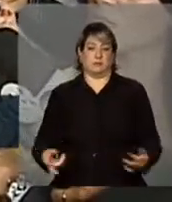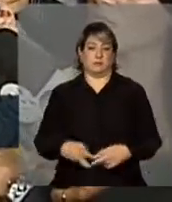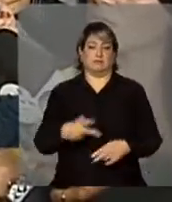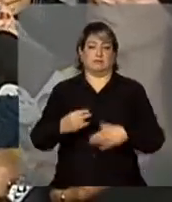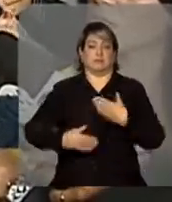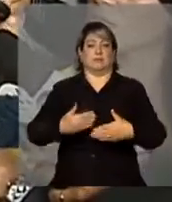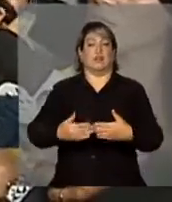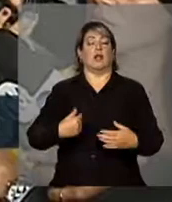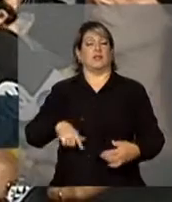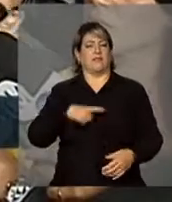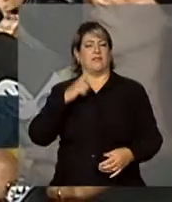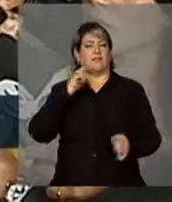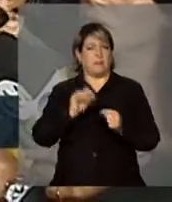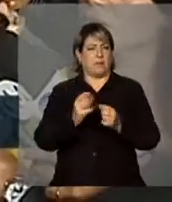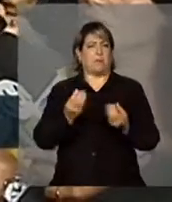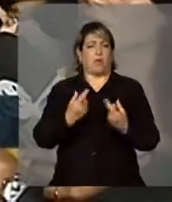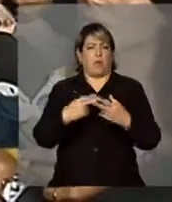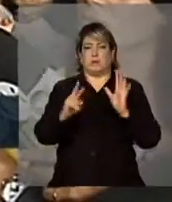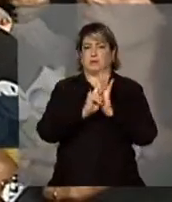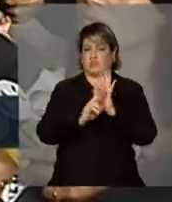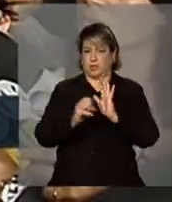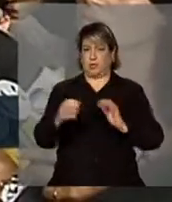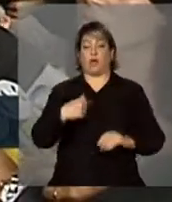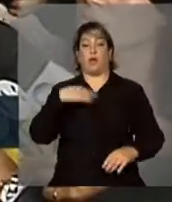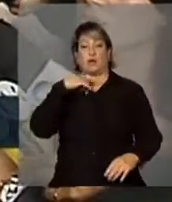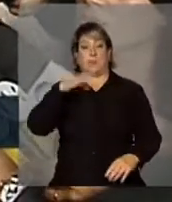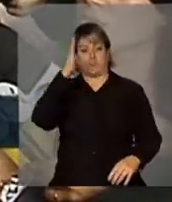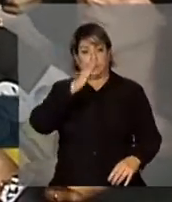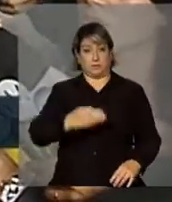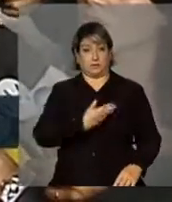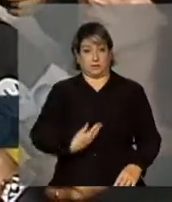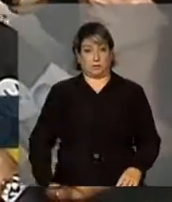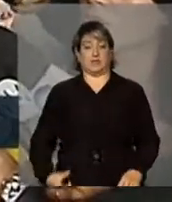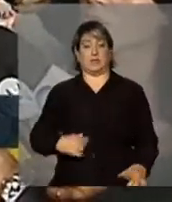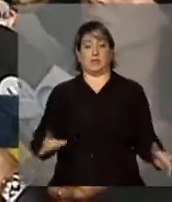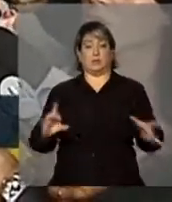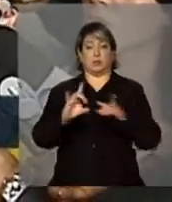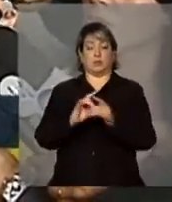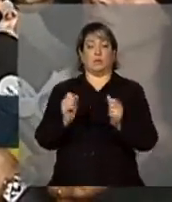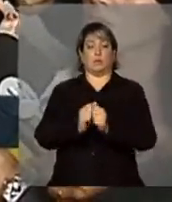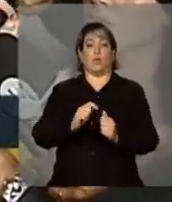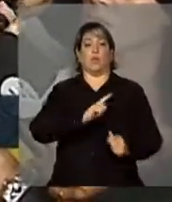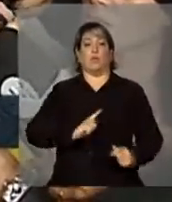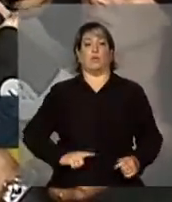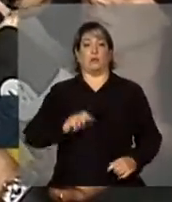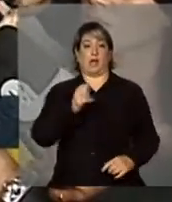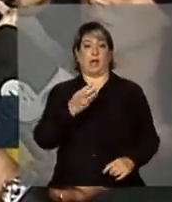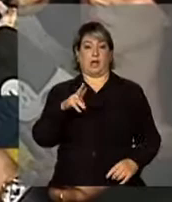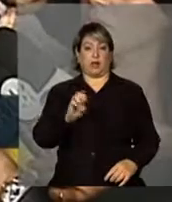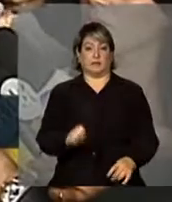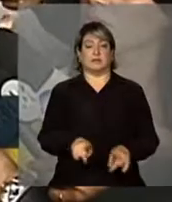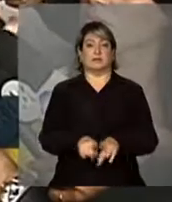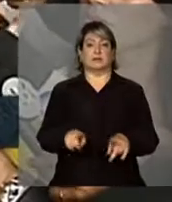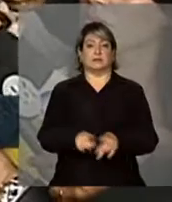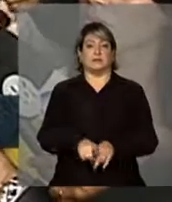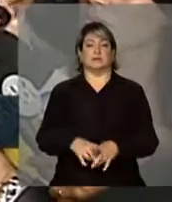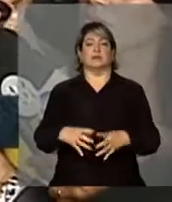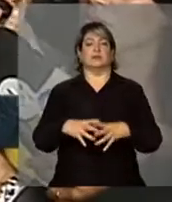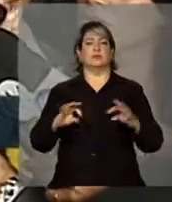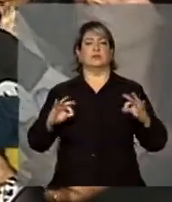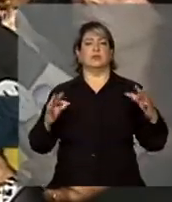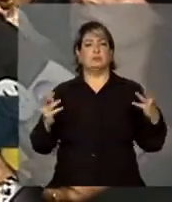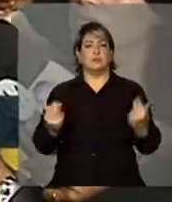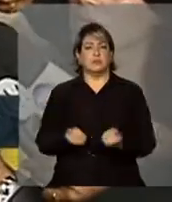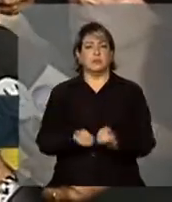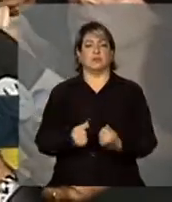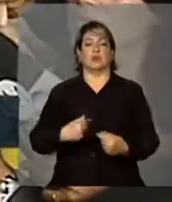Então nós estamos tomando uma série de medidas. Acho que o governo brasileiro está integrado ao governo do estado do Acre, integrado à prefeitura de Brasília, justamente para